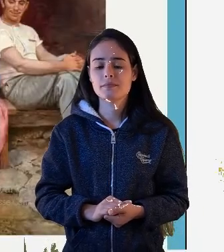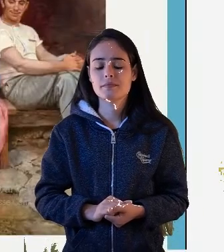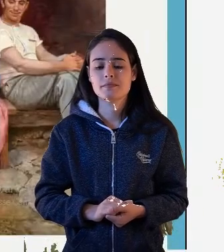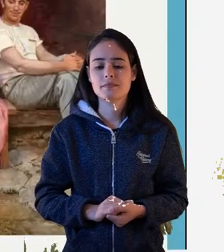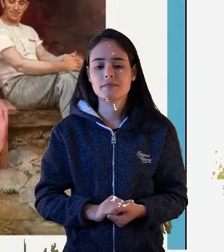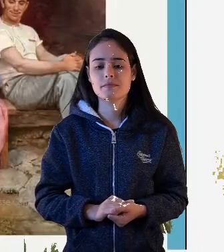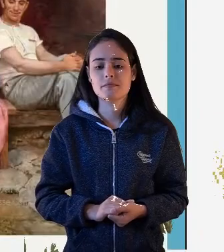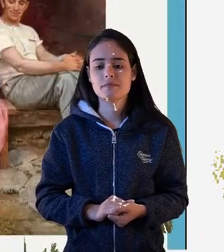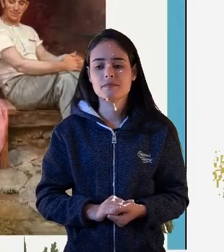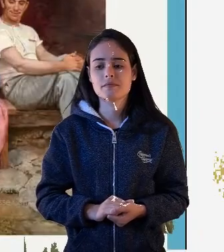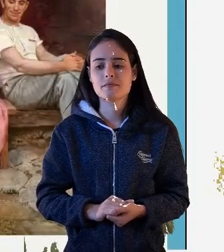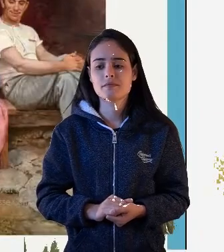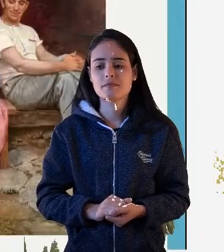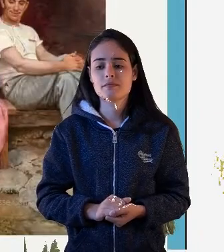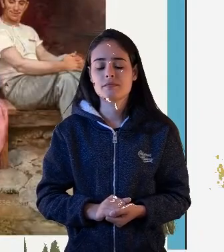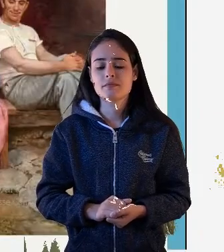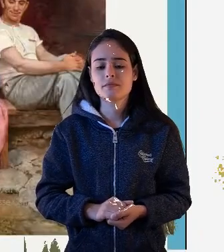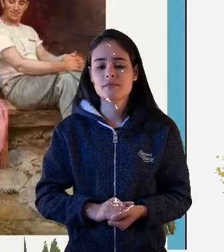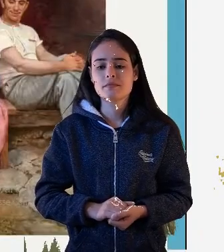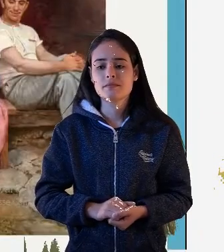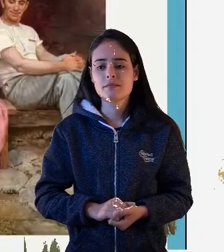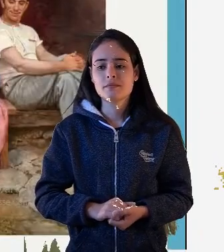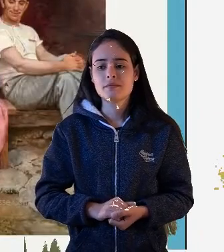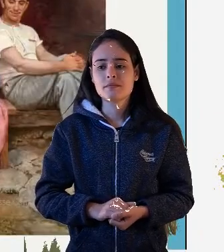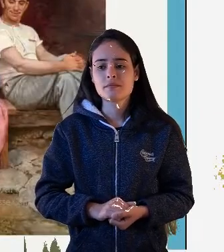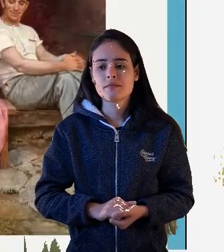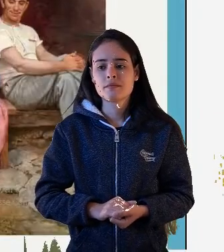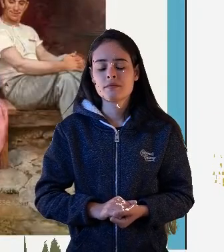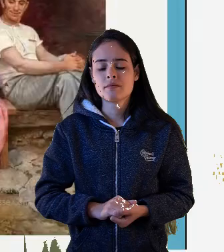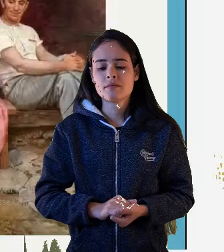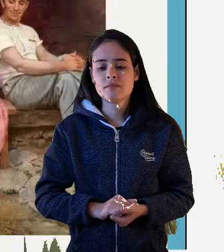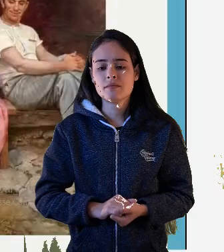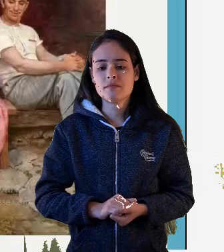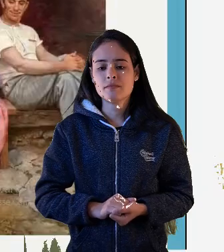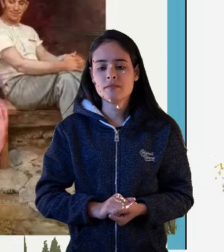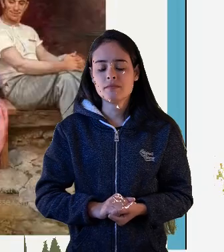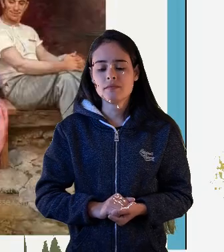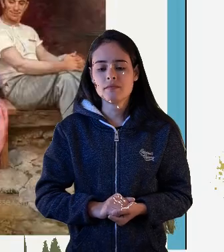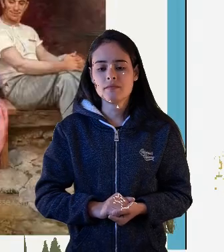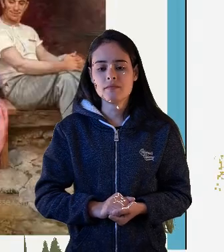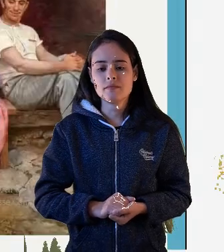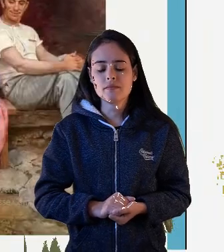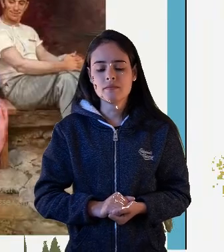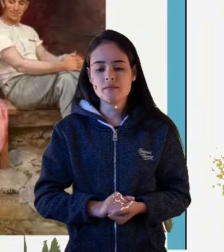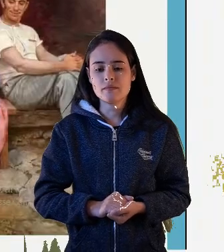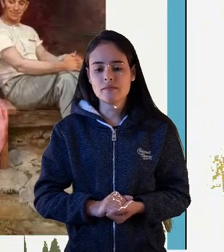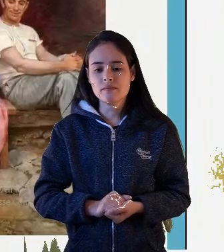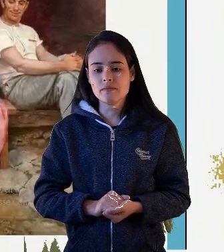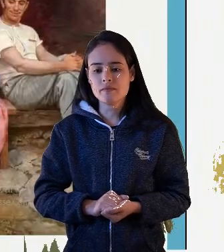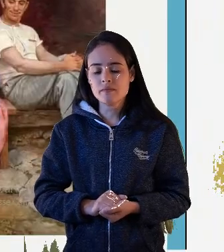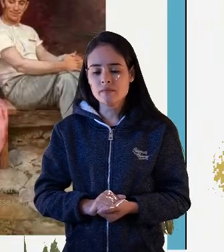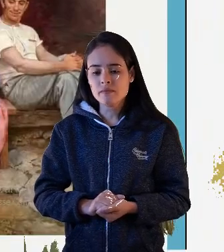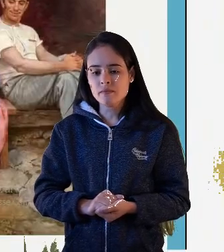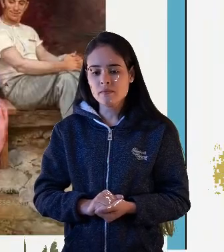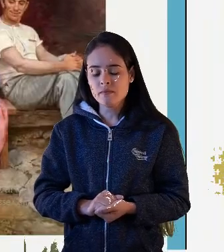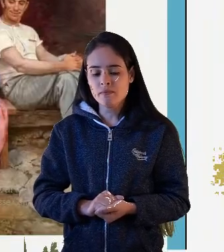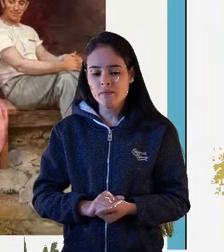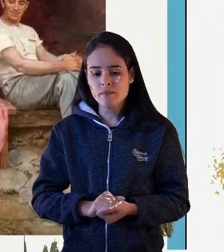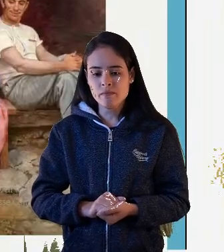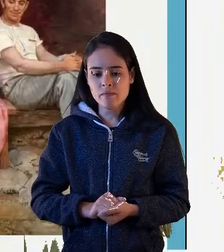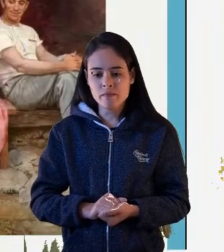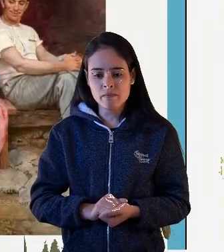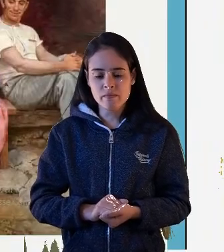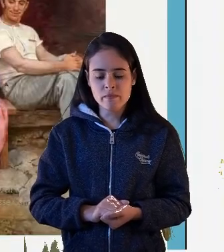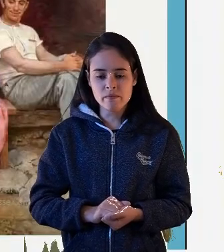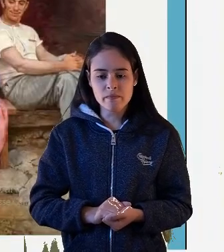a dor delas sofrerem, né, afinal, quem é que vai querer, né, sofrer racismo? Então, diz aquilo ali para